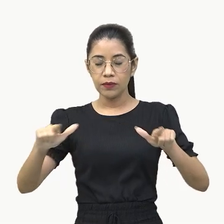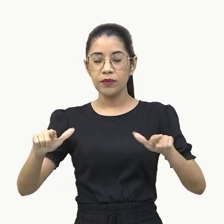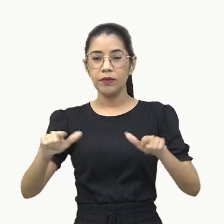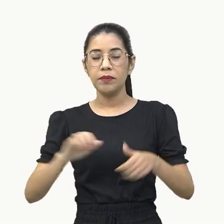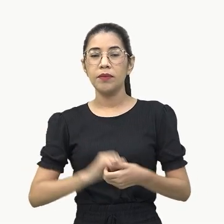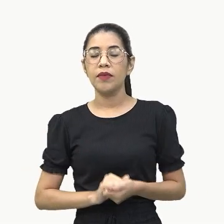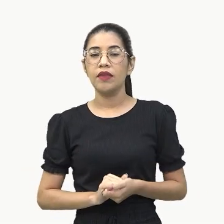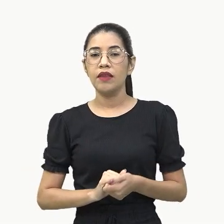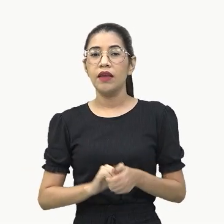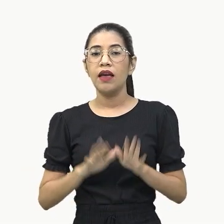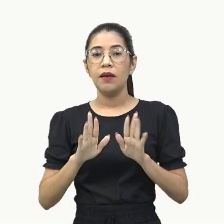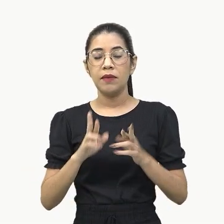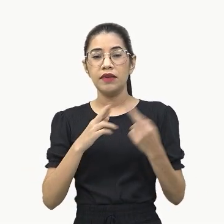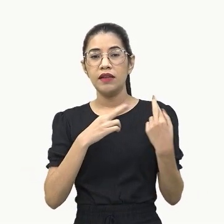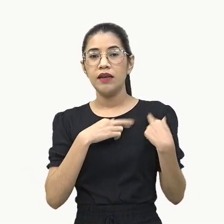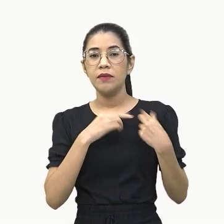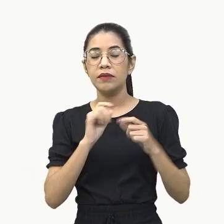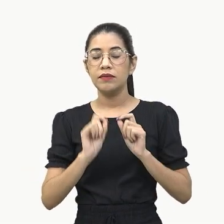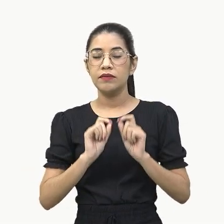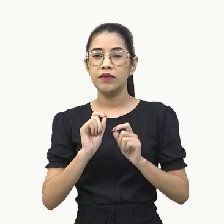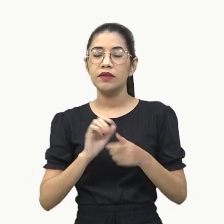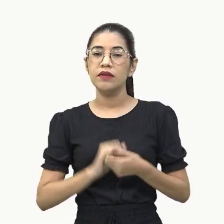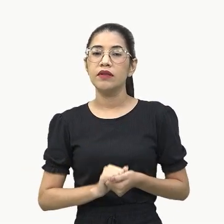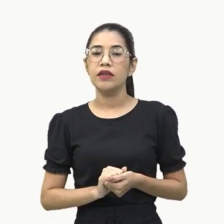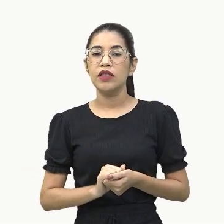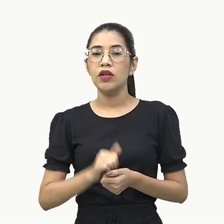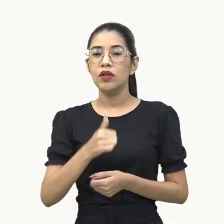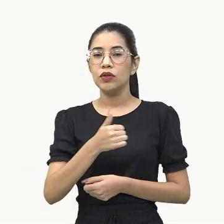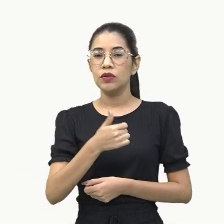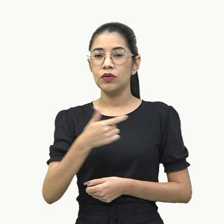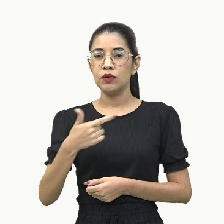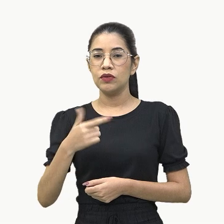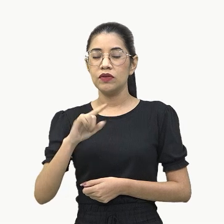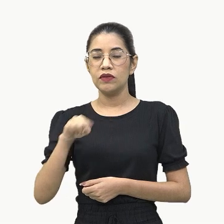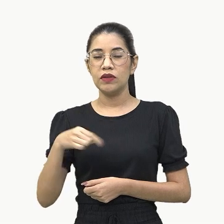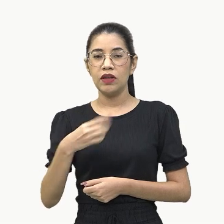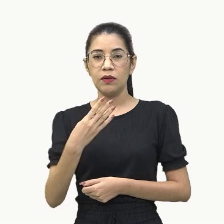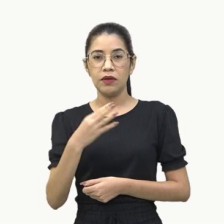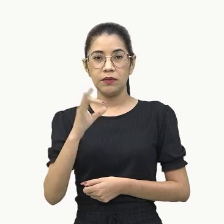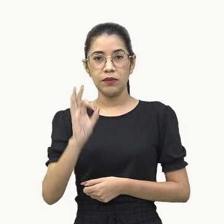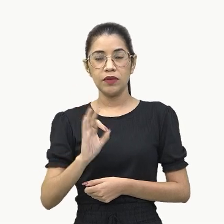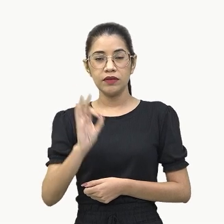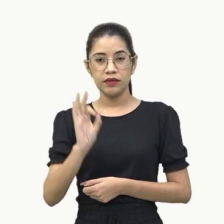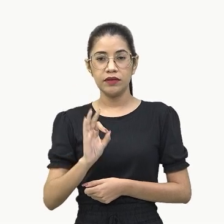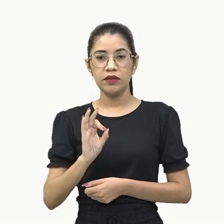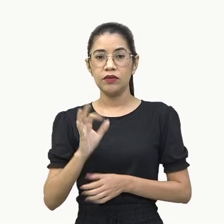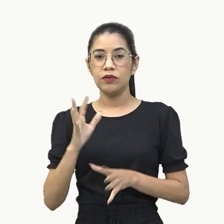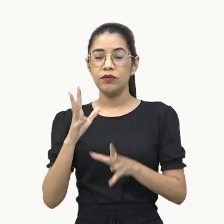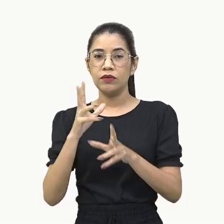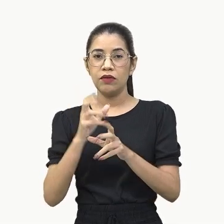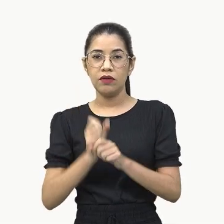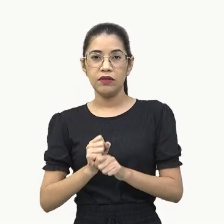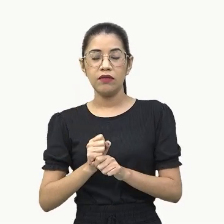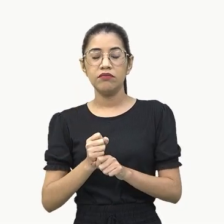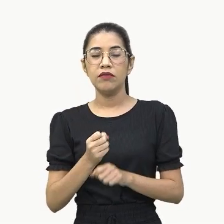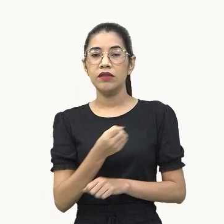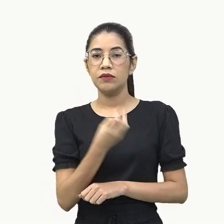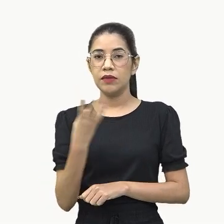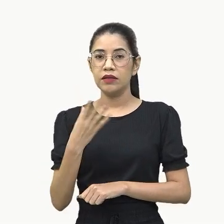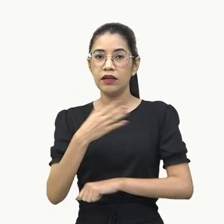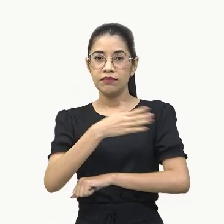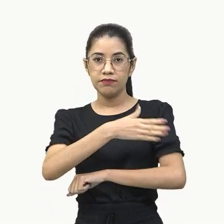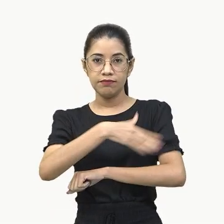eh representam apenas 12,4 por do total de rodovias